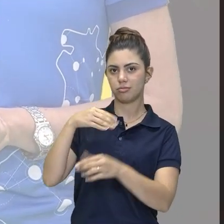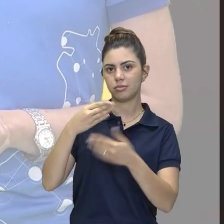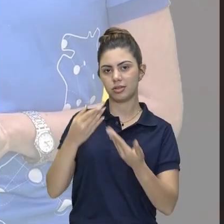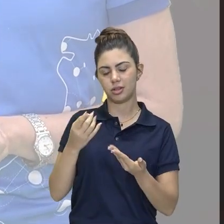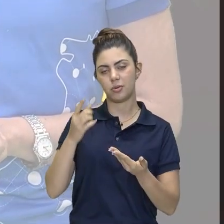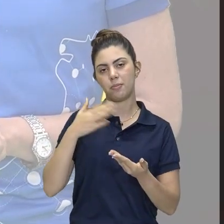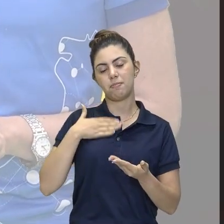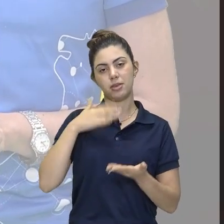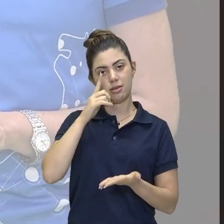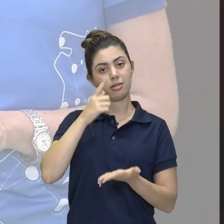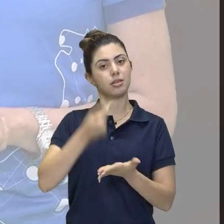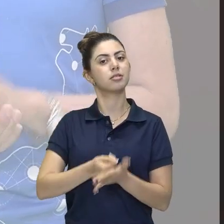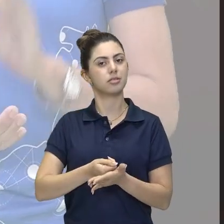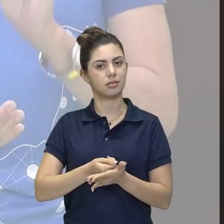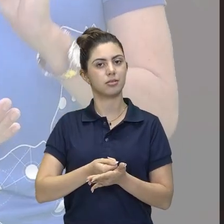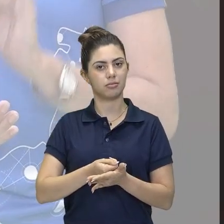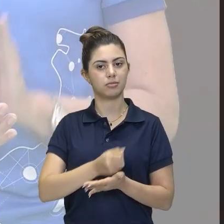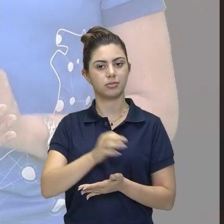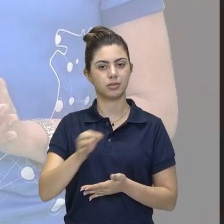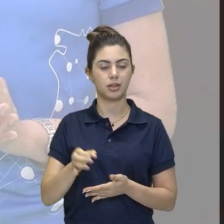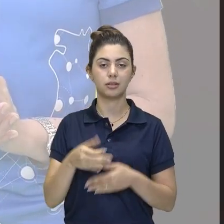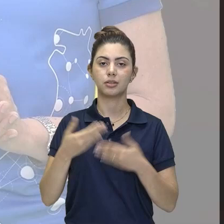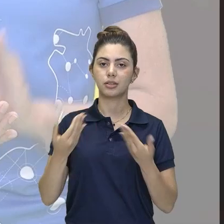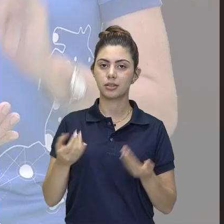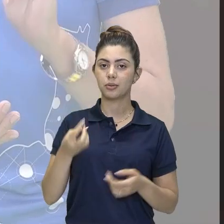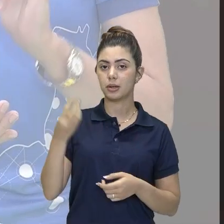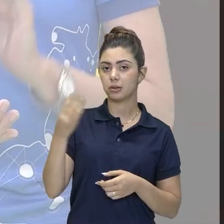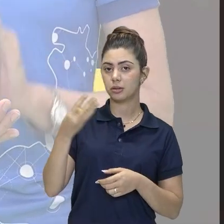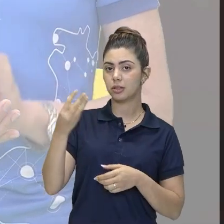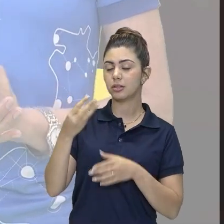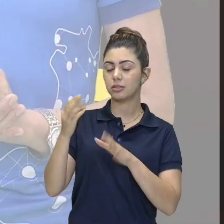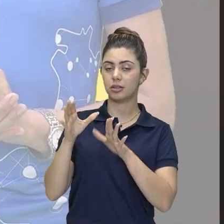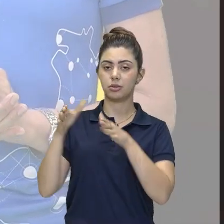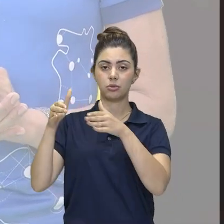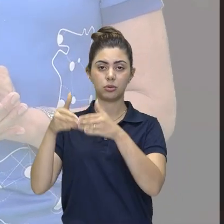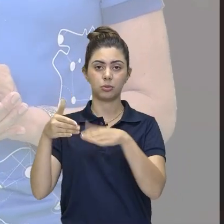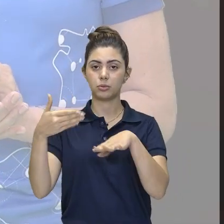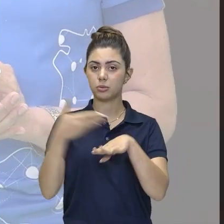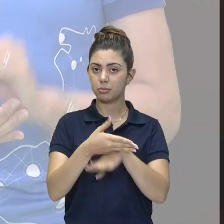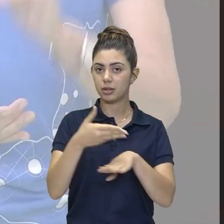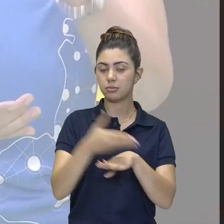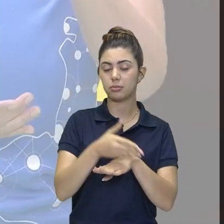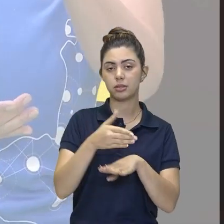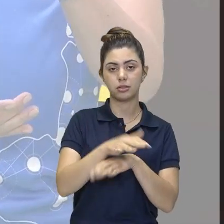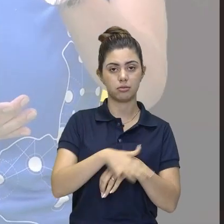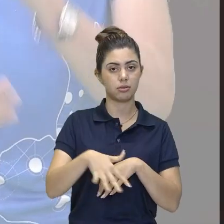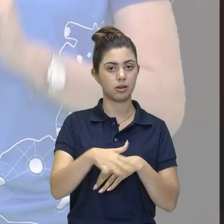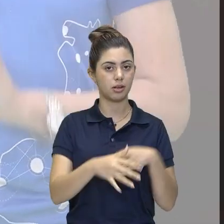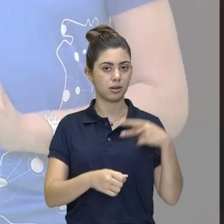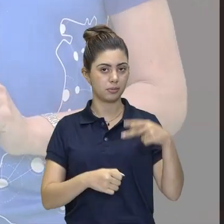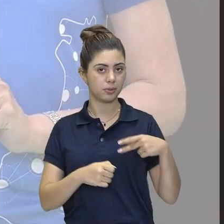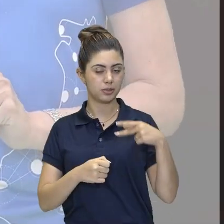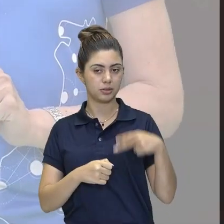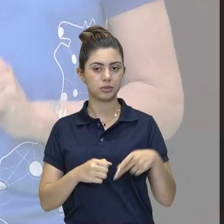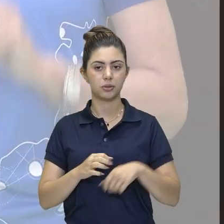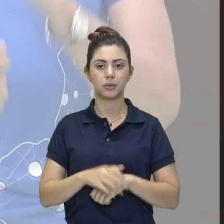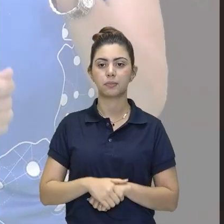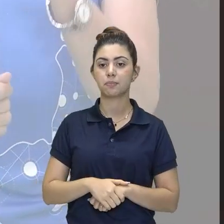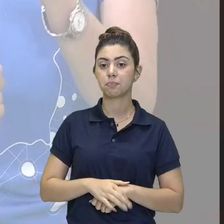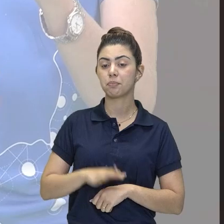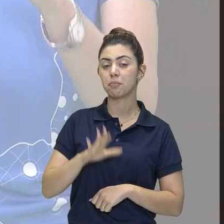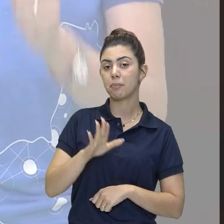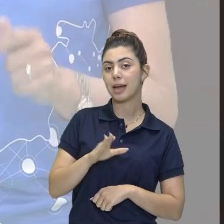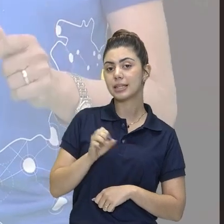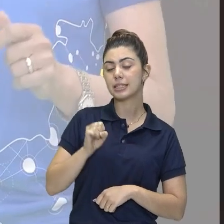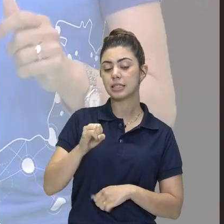poder de decisão, que é o terceiro nível de participação política. E se eu não votei, ou